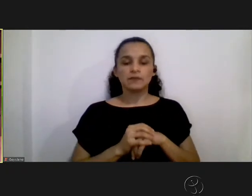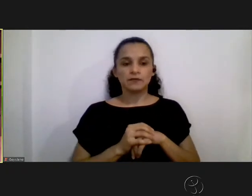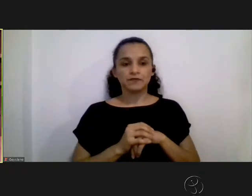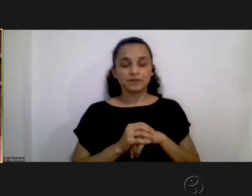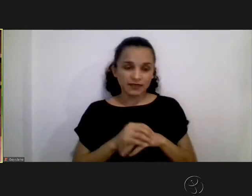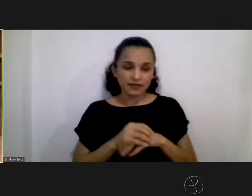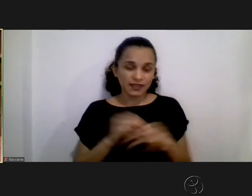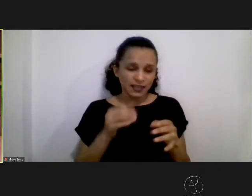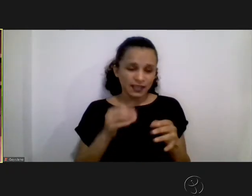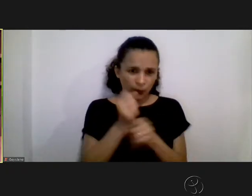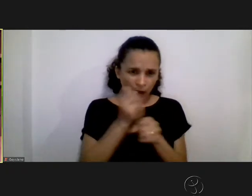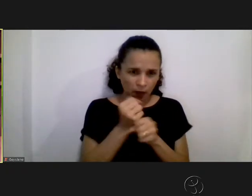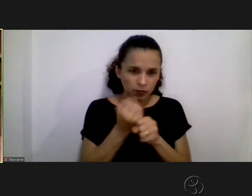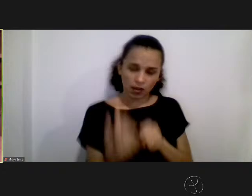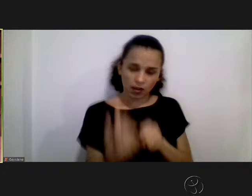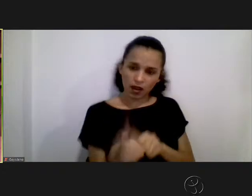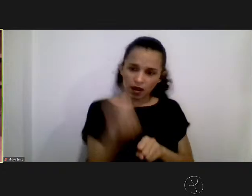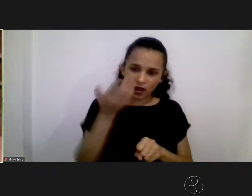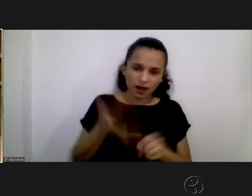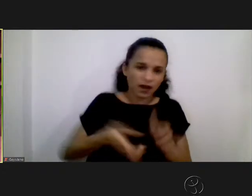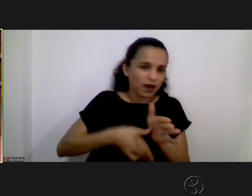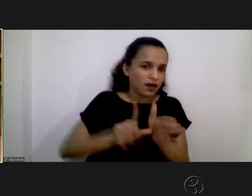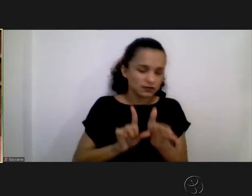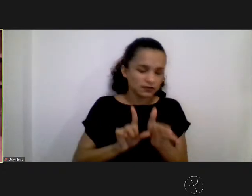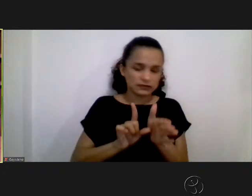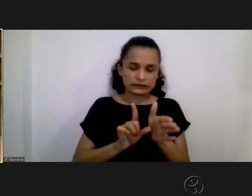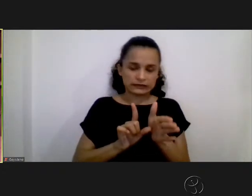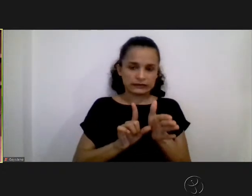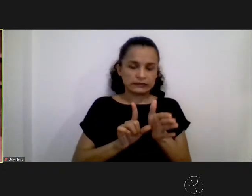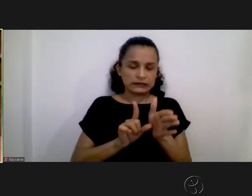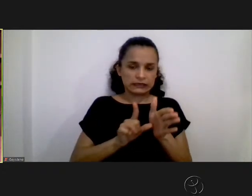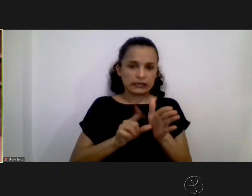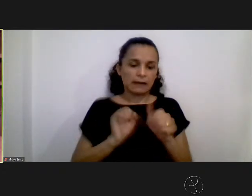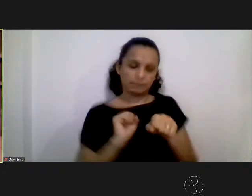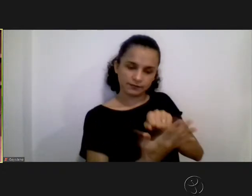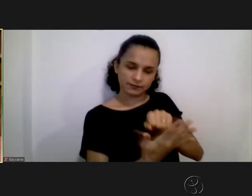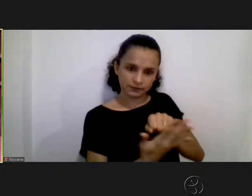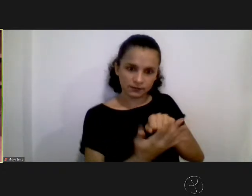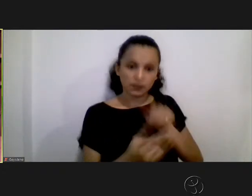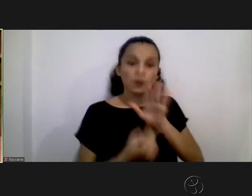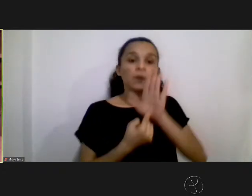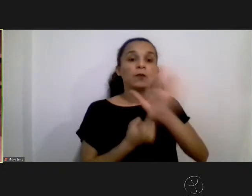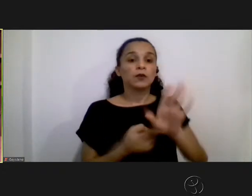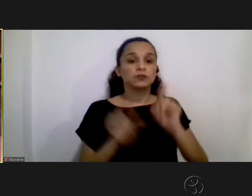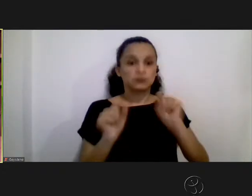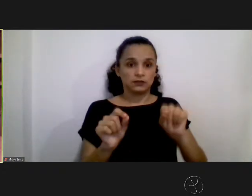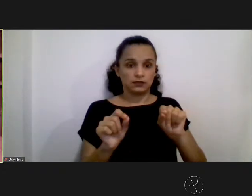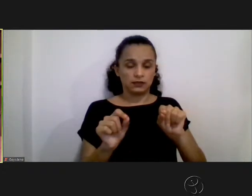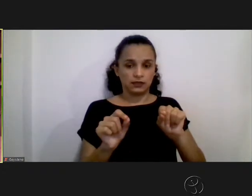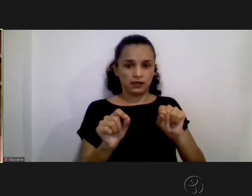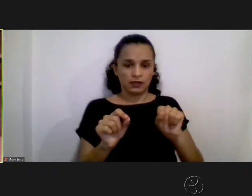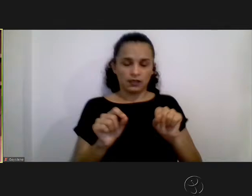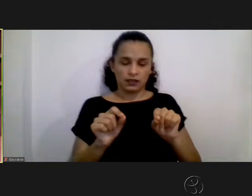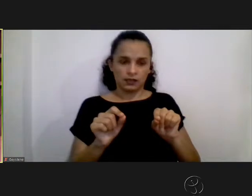pré-pandemia de progresso social mostra que os Estados Unidos caíram